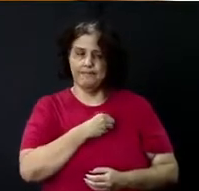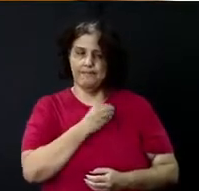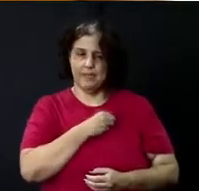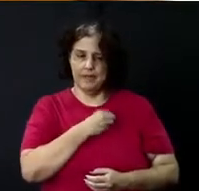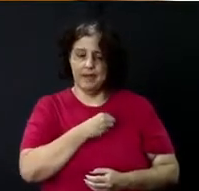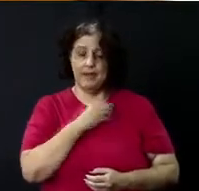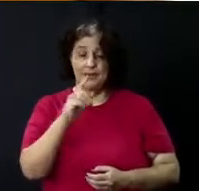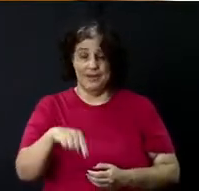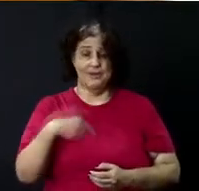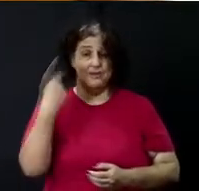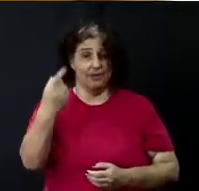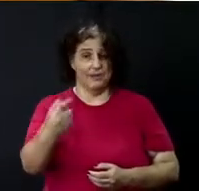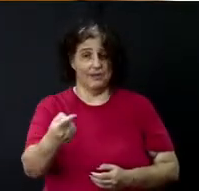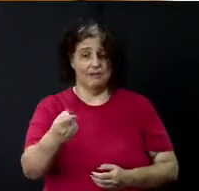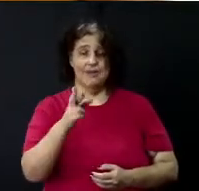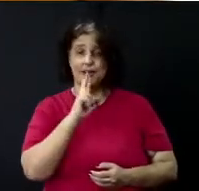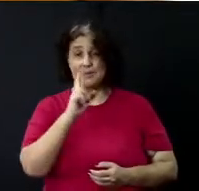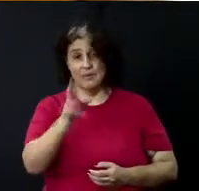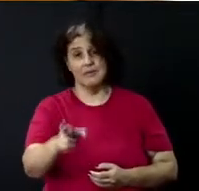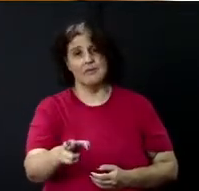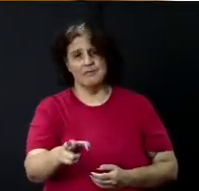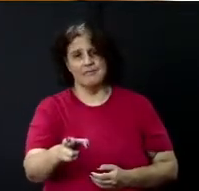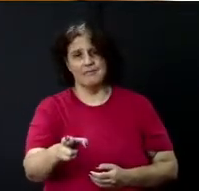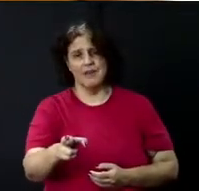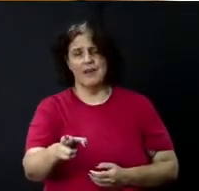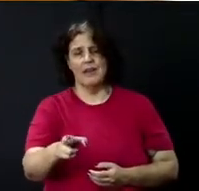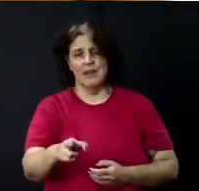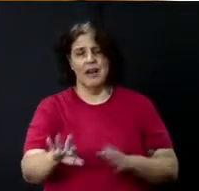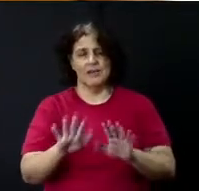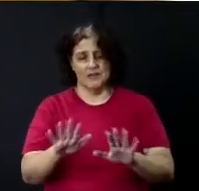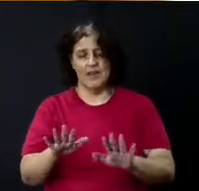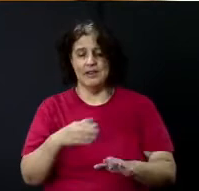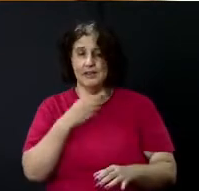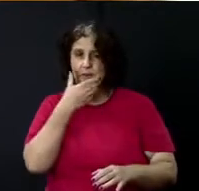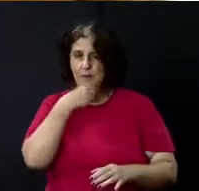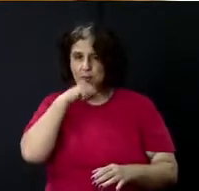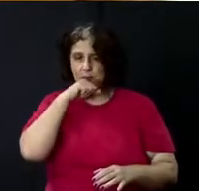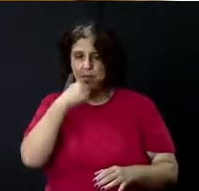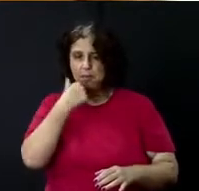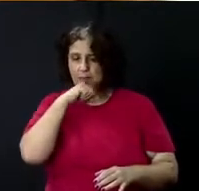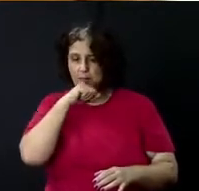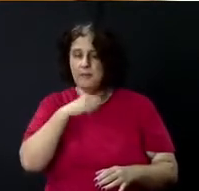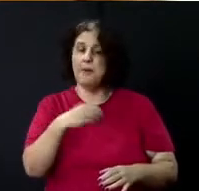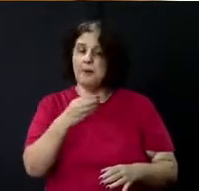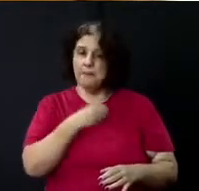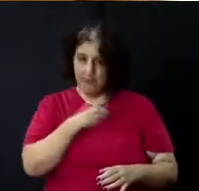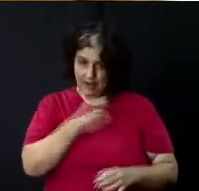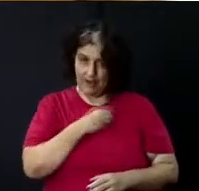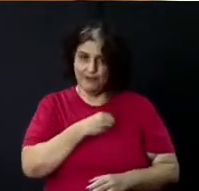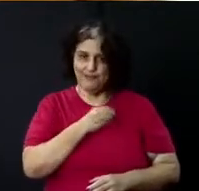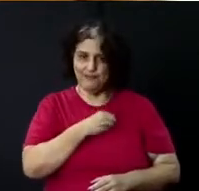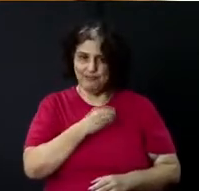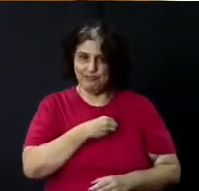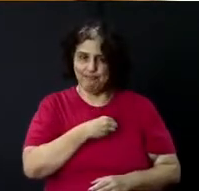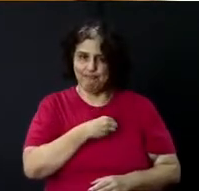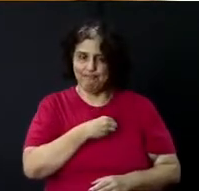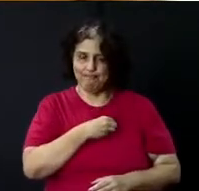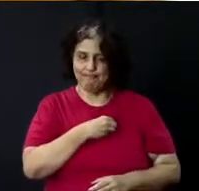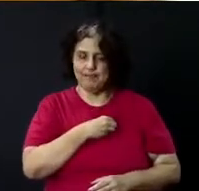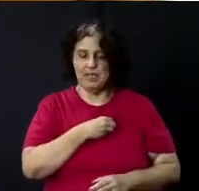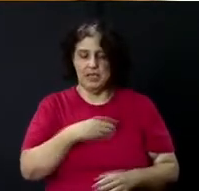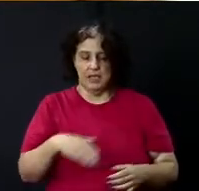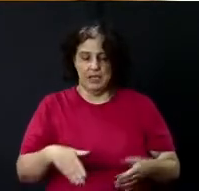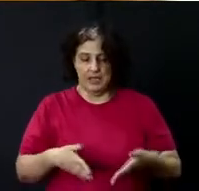pecados, esses pecados acabam produzindo grandes males na vida dos seus filhos. Eu estava estudando coisas simples, mas, por